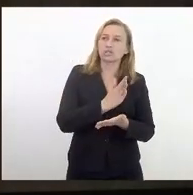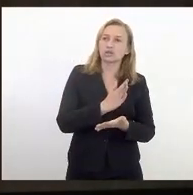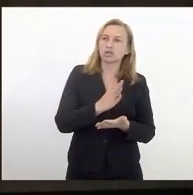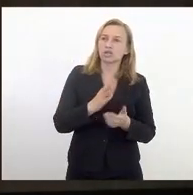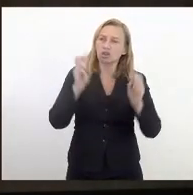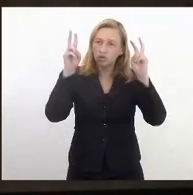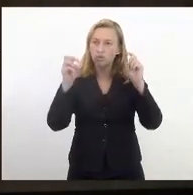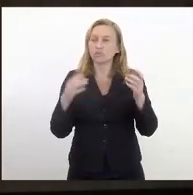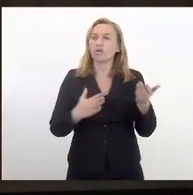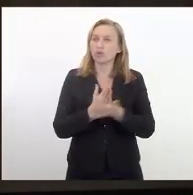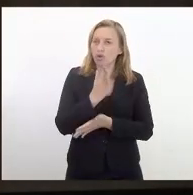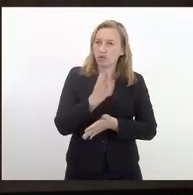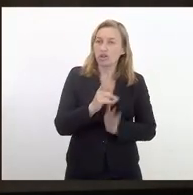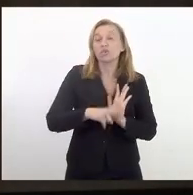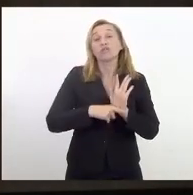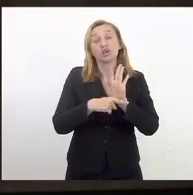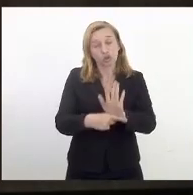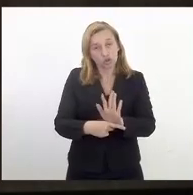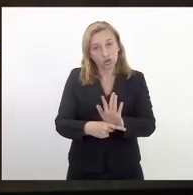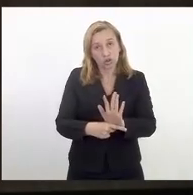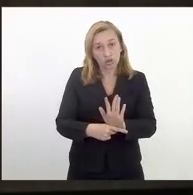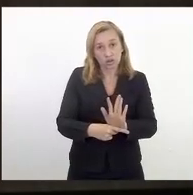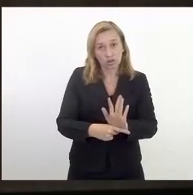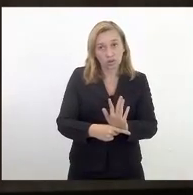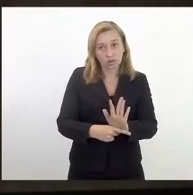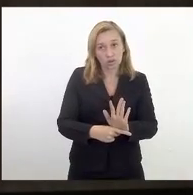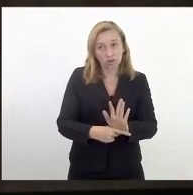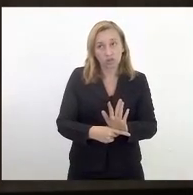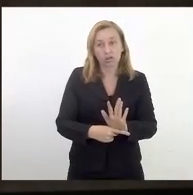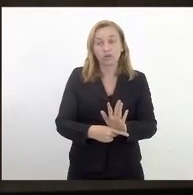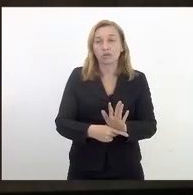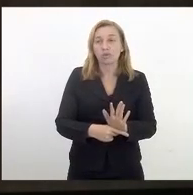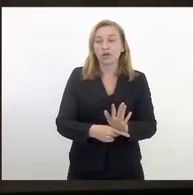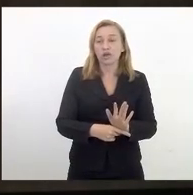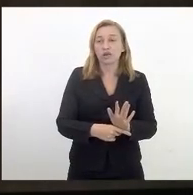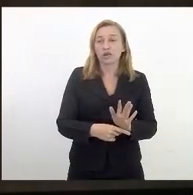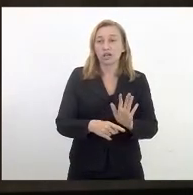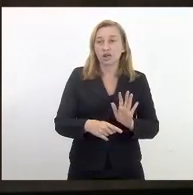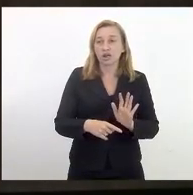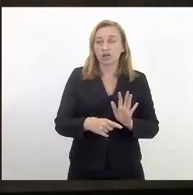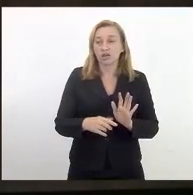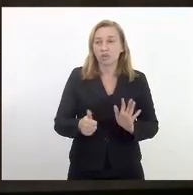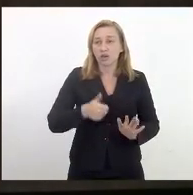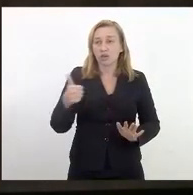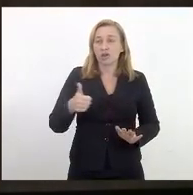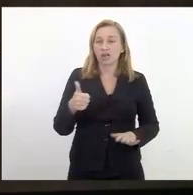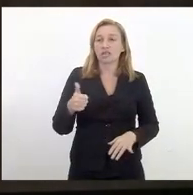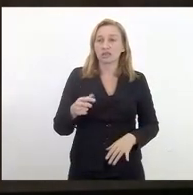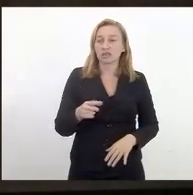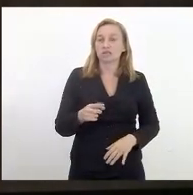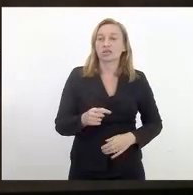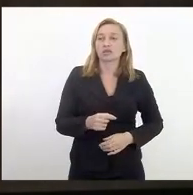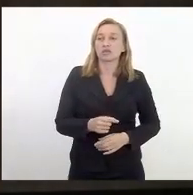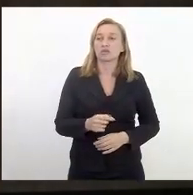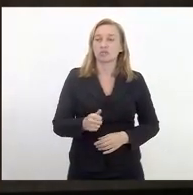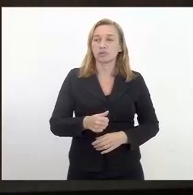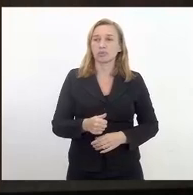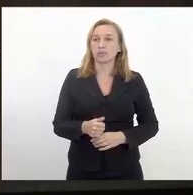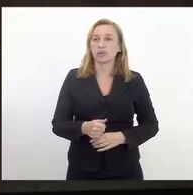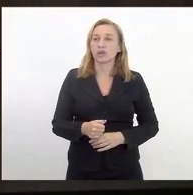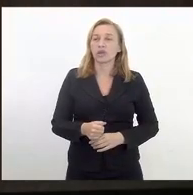aqui no Parlamento que contribuíram para que a atenuar-se essa Cristo Rio de Janeiro já vem vivendo uma experiência foi muito feliz quando